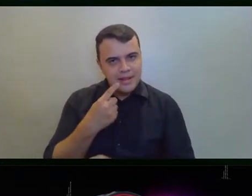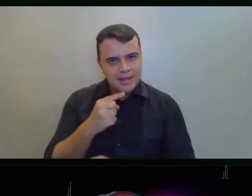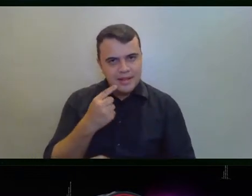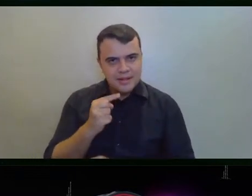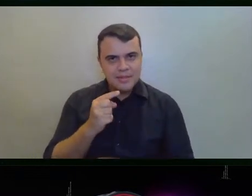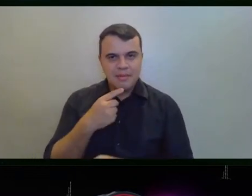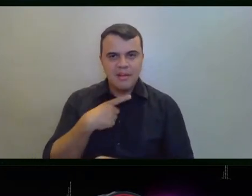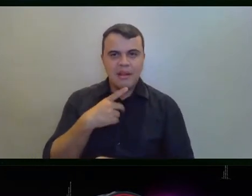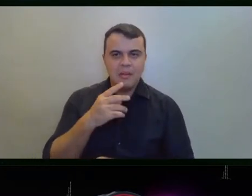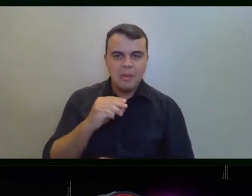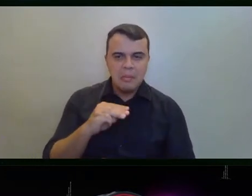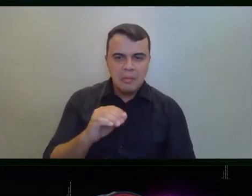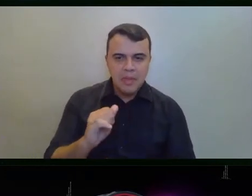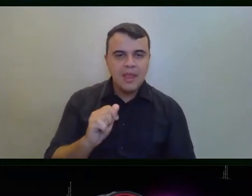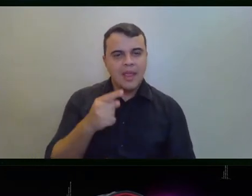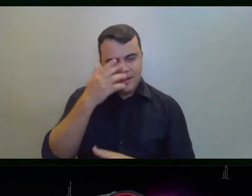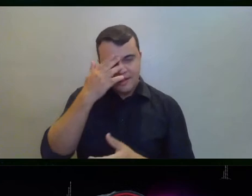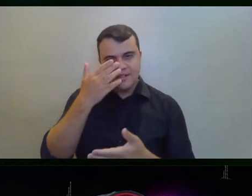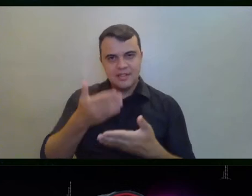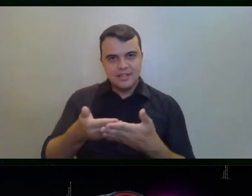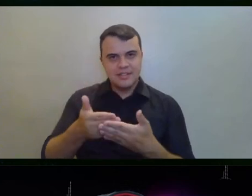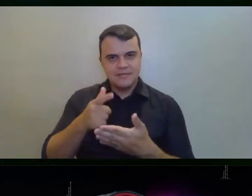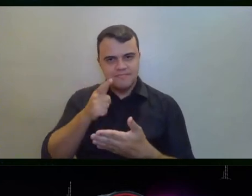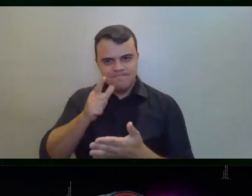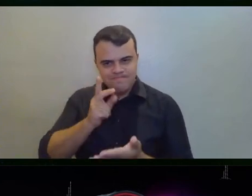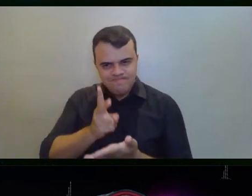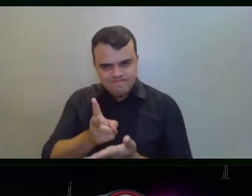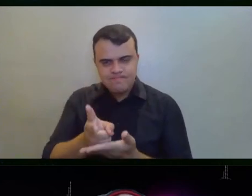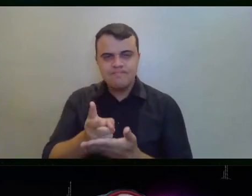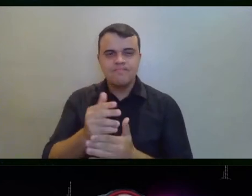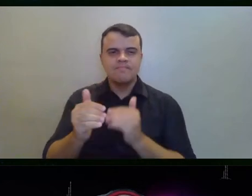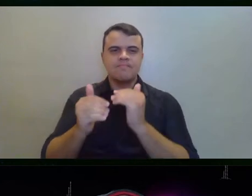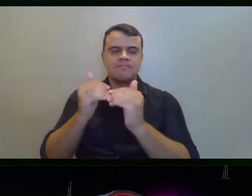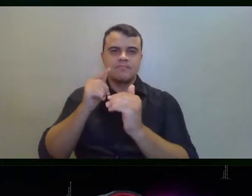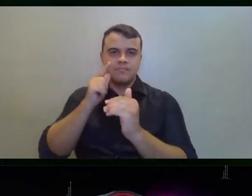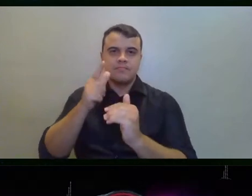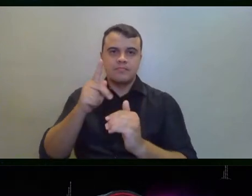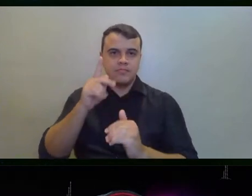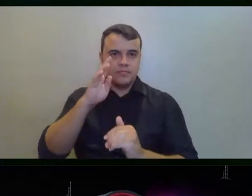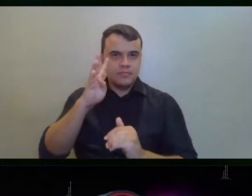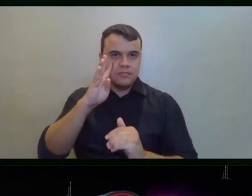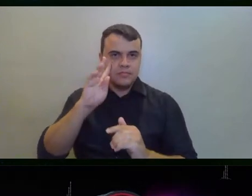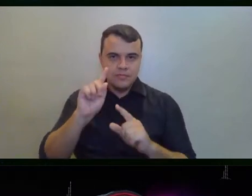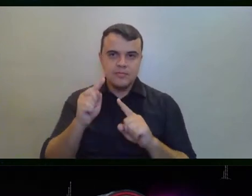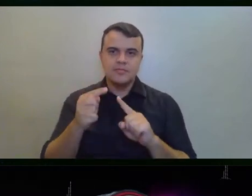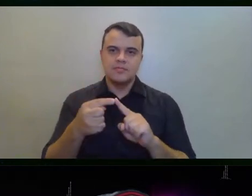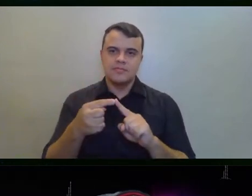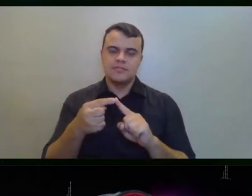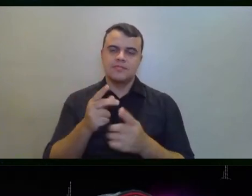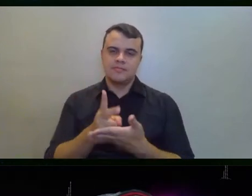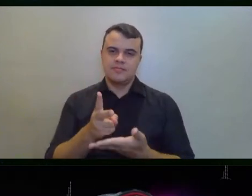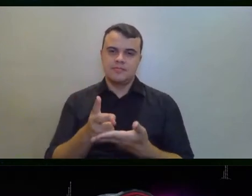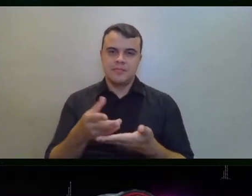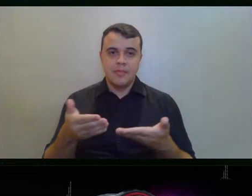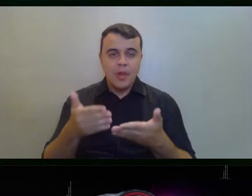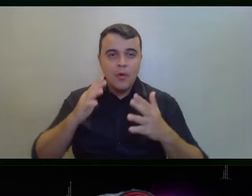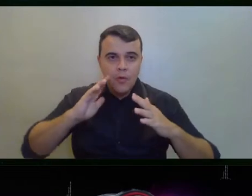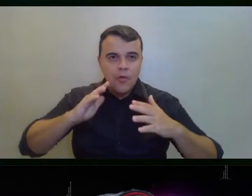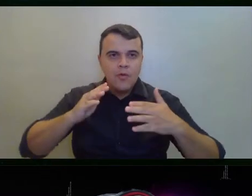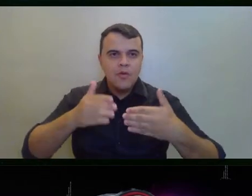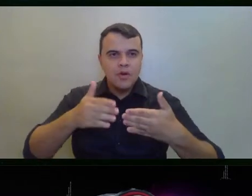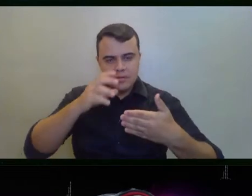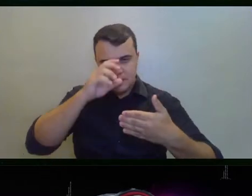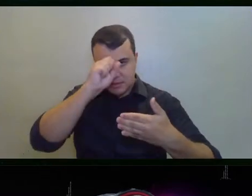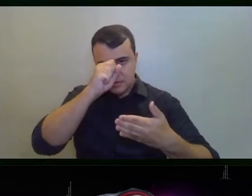de mimimi acredita em você vai para frente com que seus sonhos seus objetivos sabe foque no aprendizado